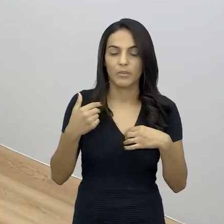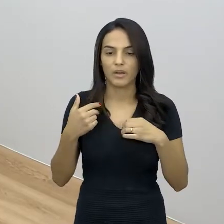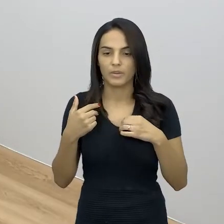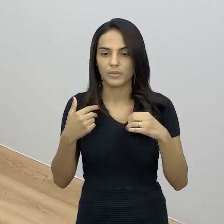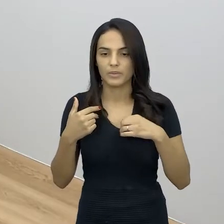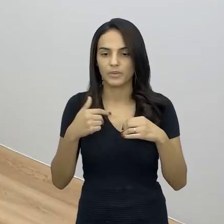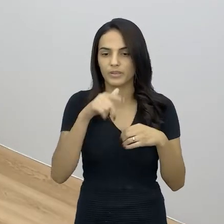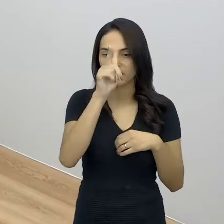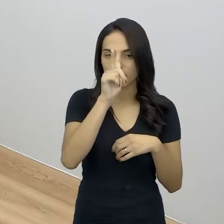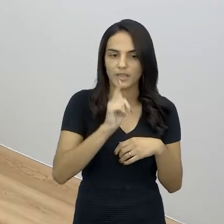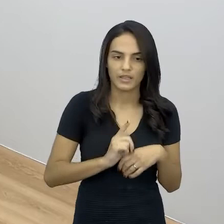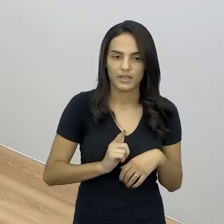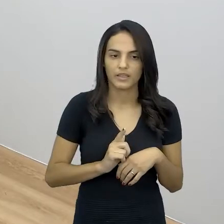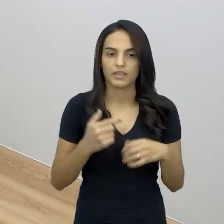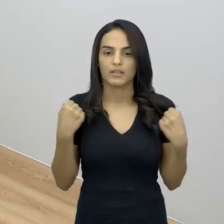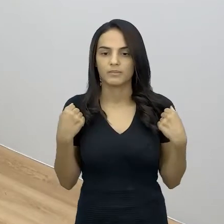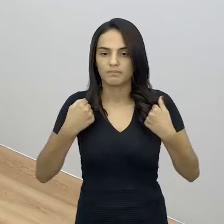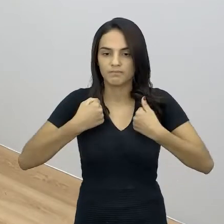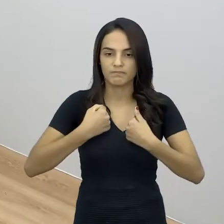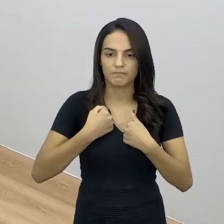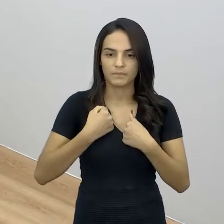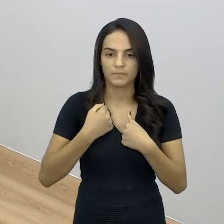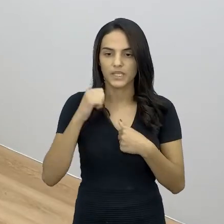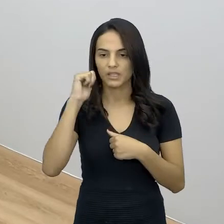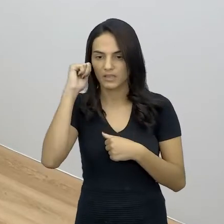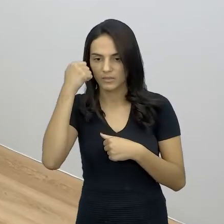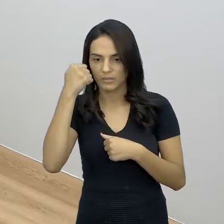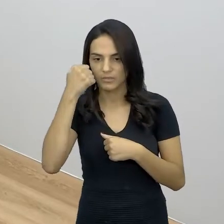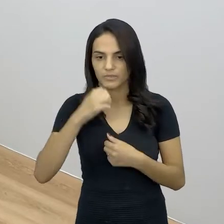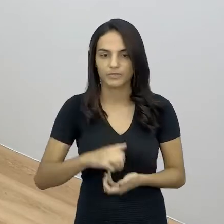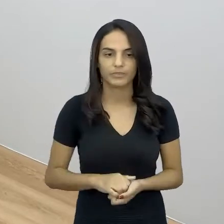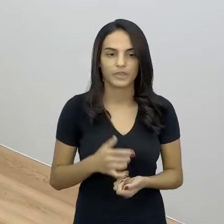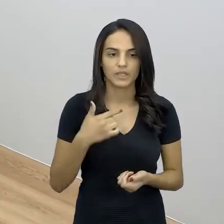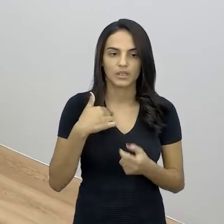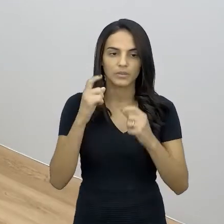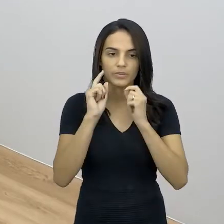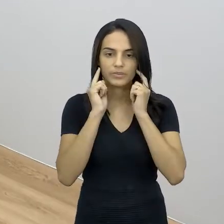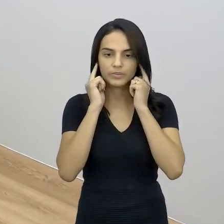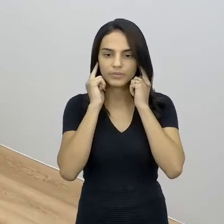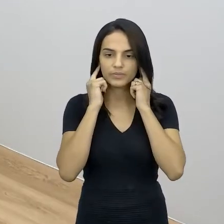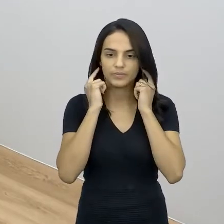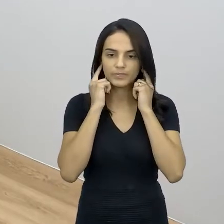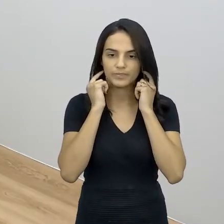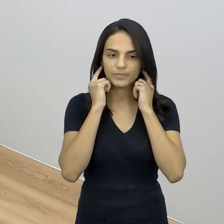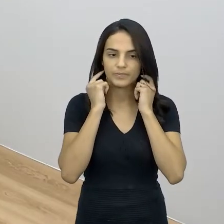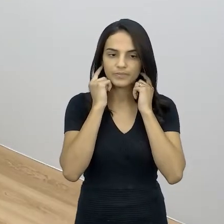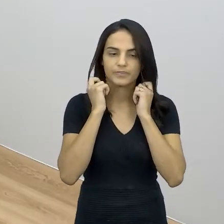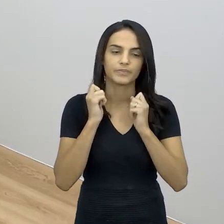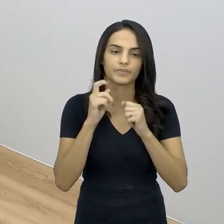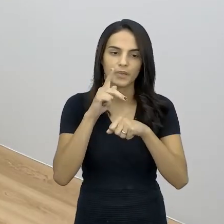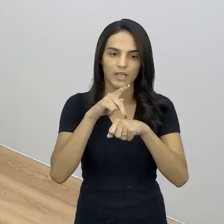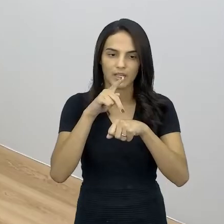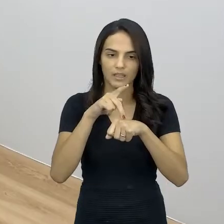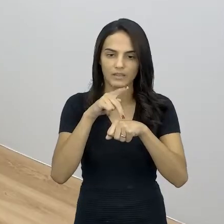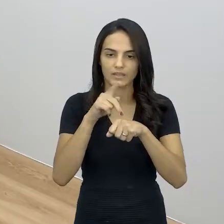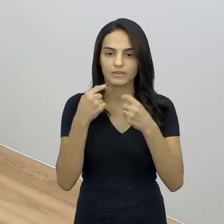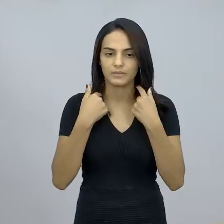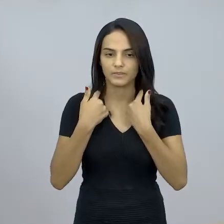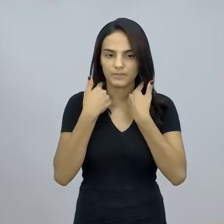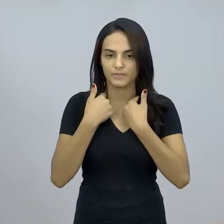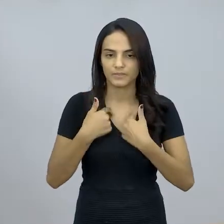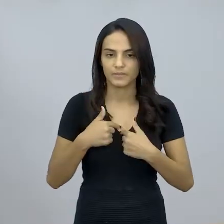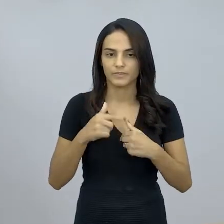amarela, um casaco preto, uso brincos com pérolas e um colarzinho de pérola também.